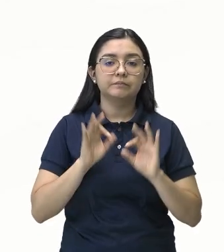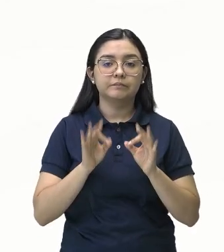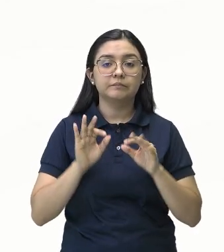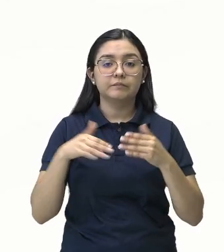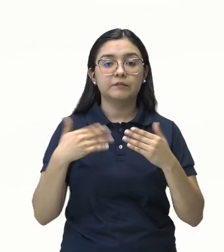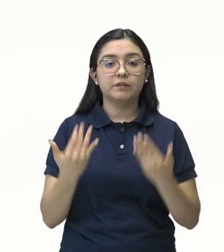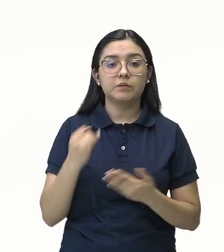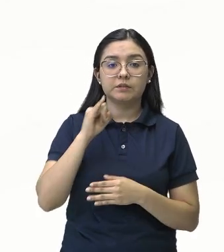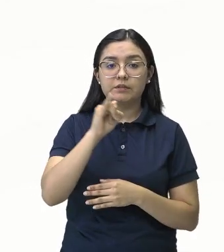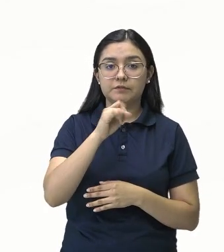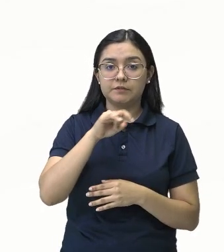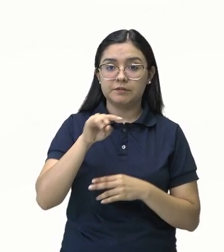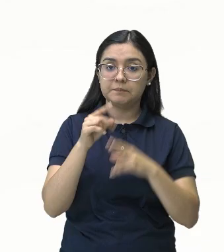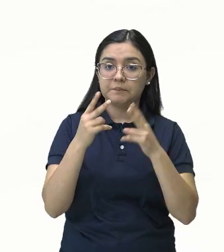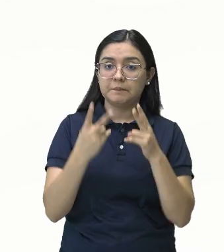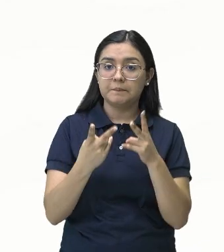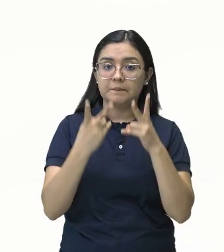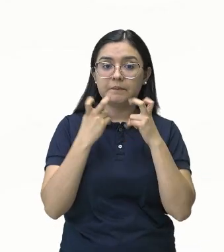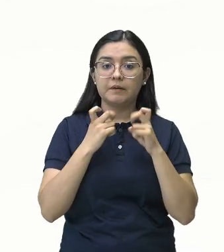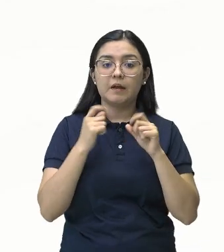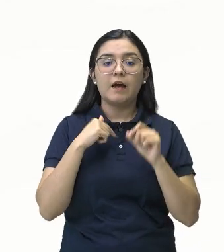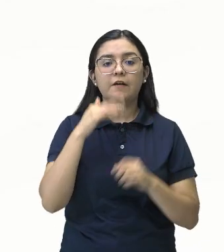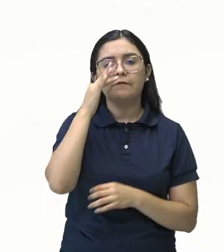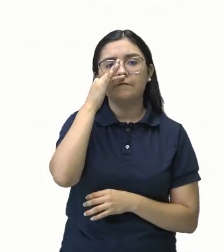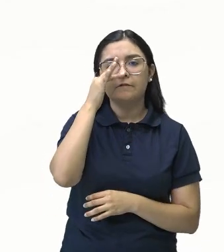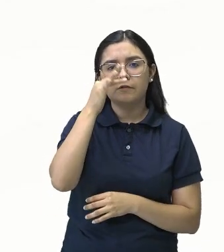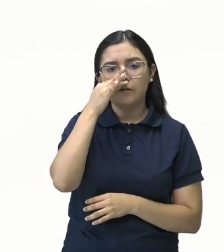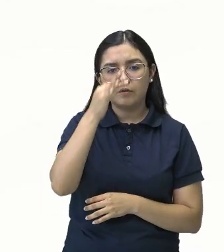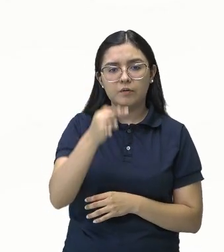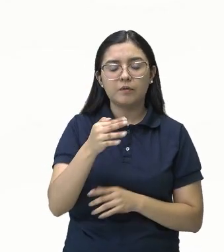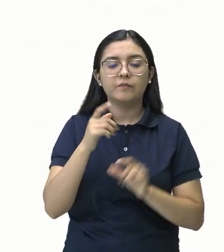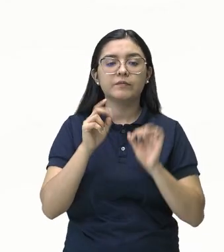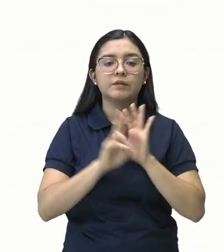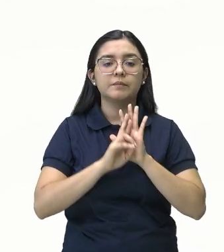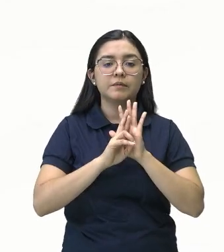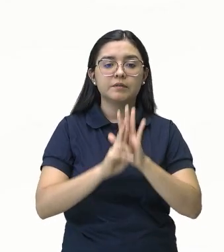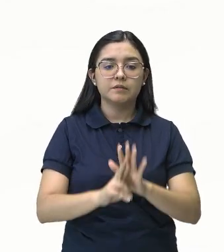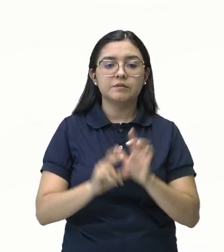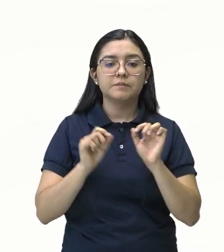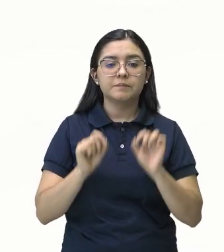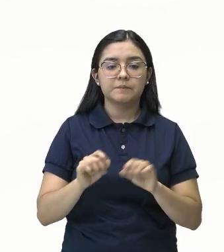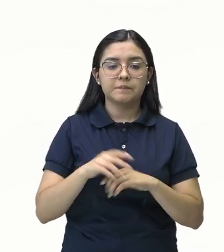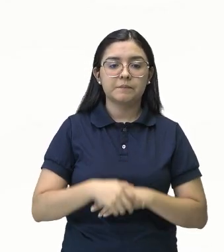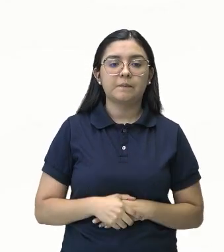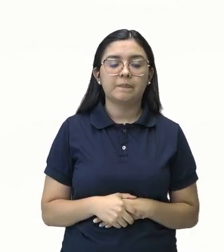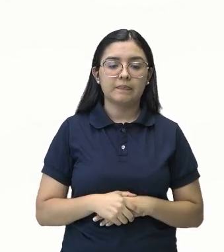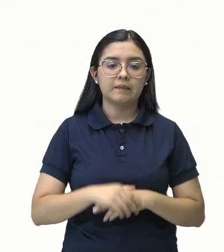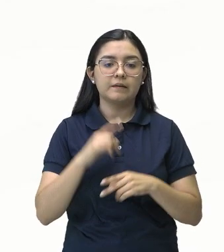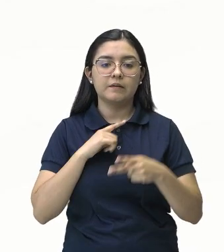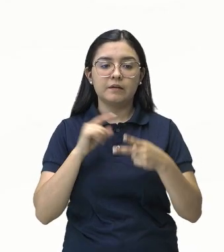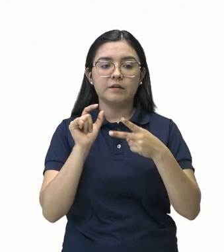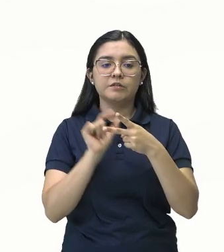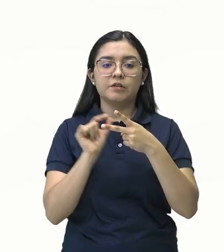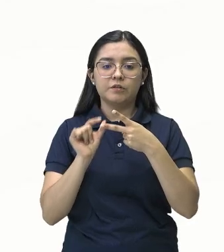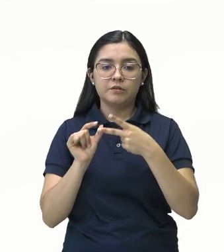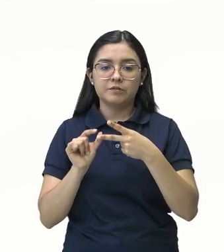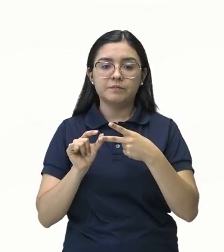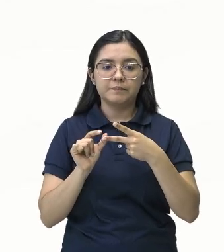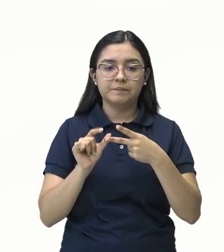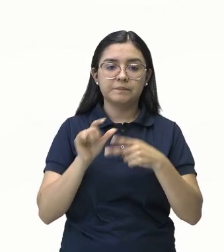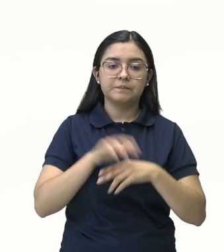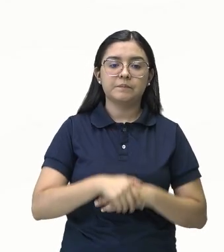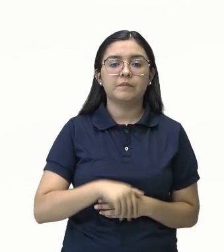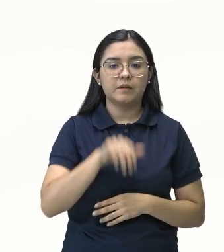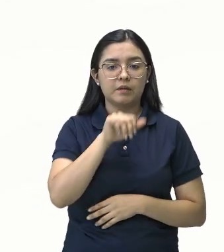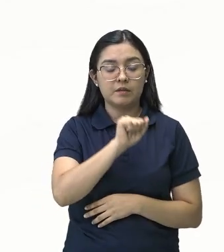E se vocês observarem, a flor ela vai ser representada pelo genótipo Azão-Azão, ou ela